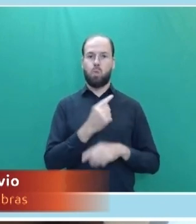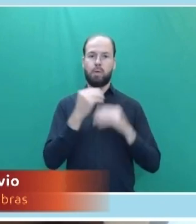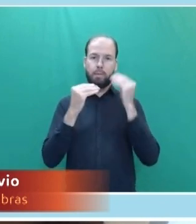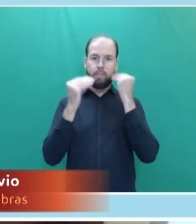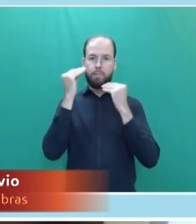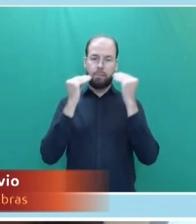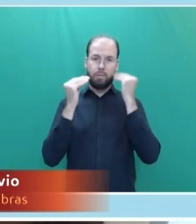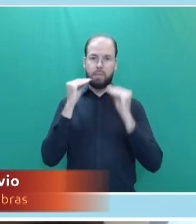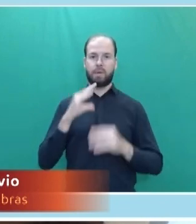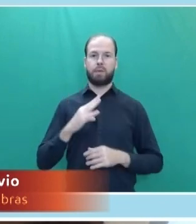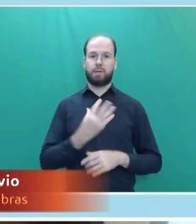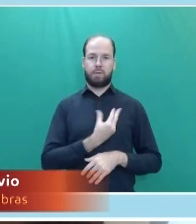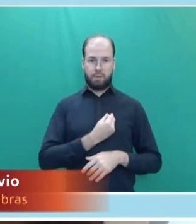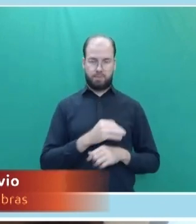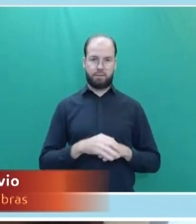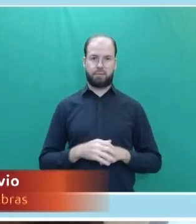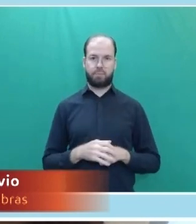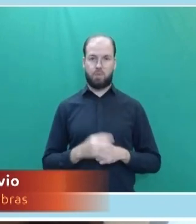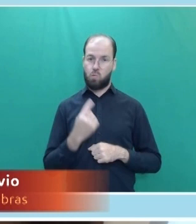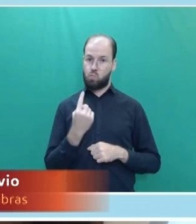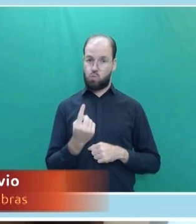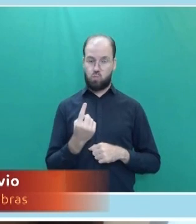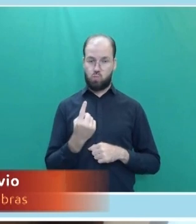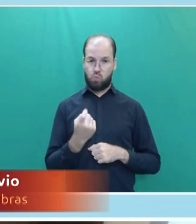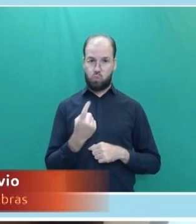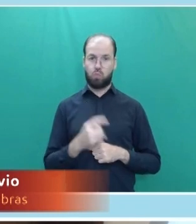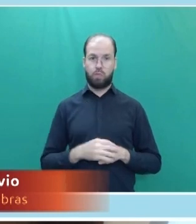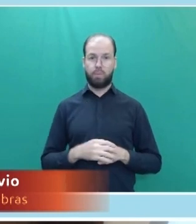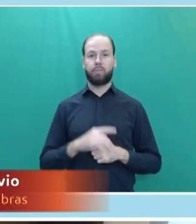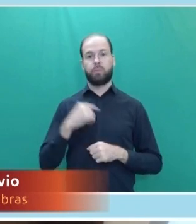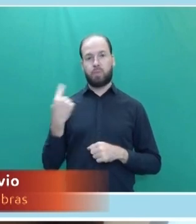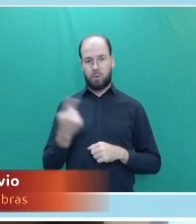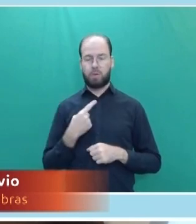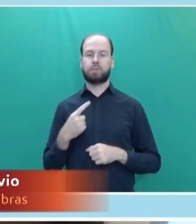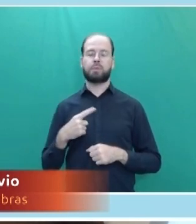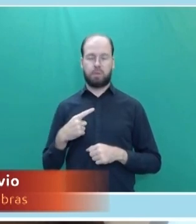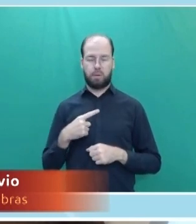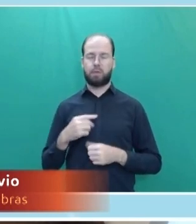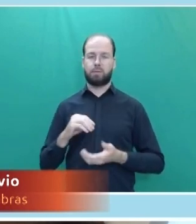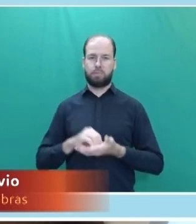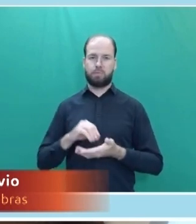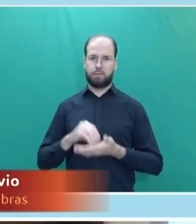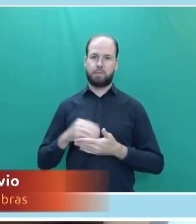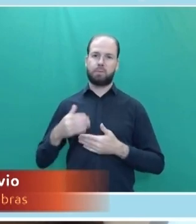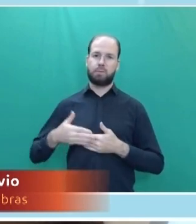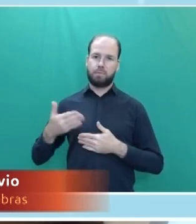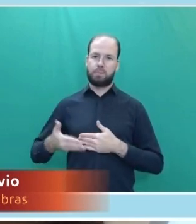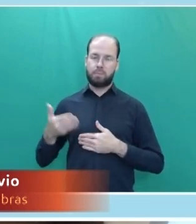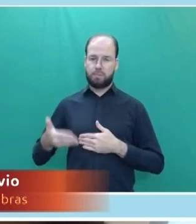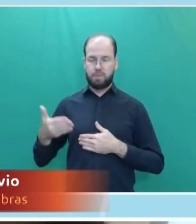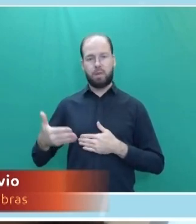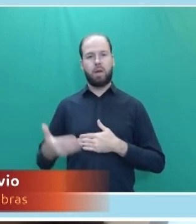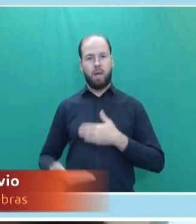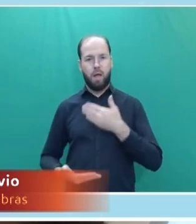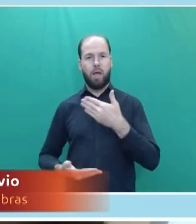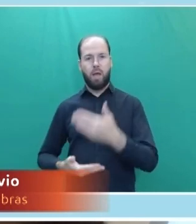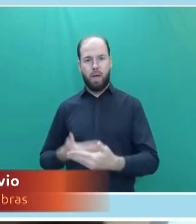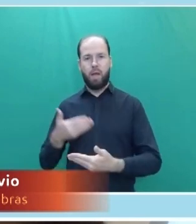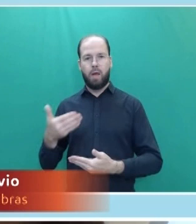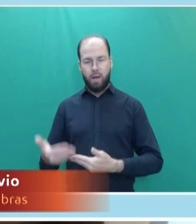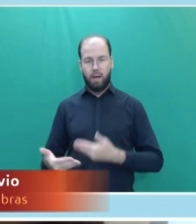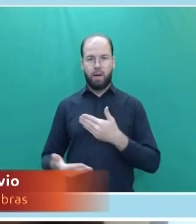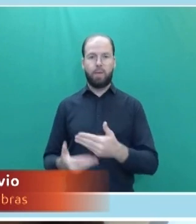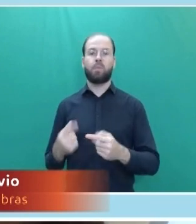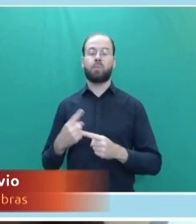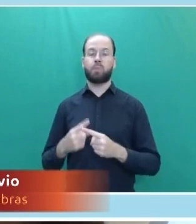trans. Então, a gente ainda tem muito que encaminhar, né? Porque é muito